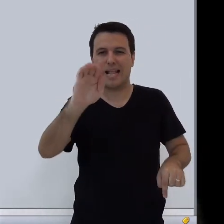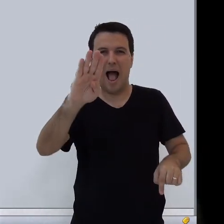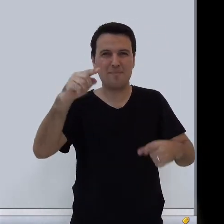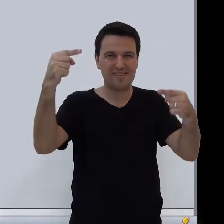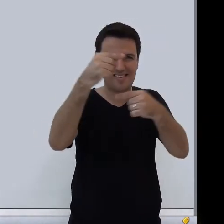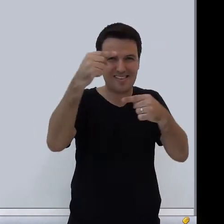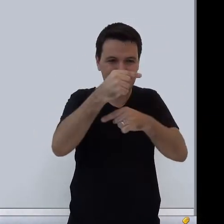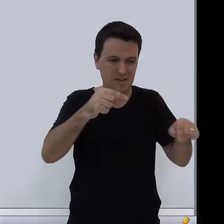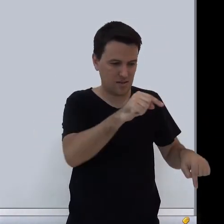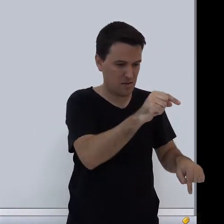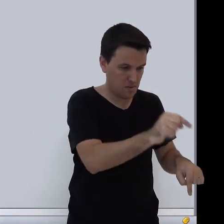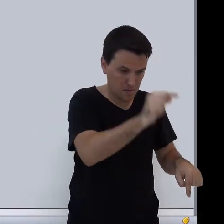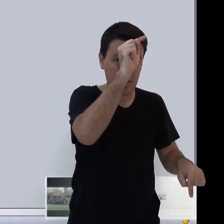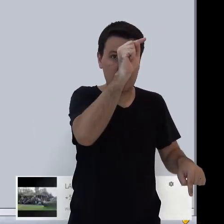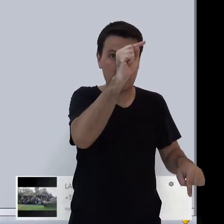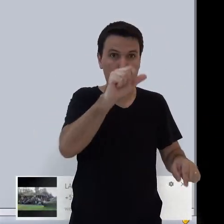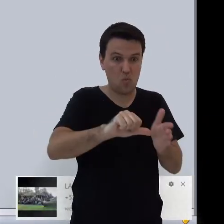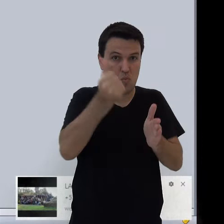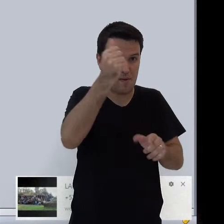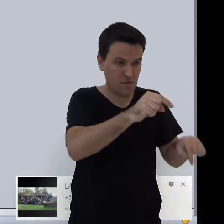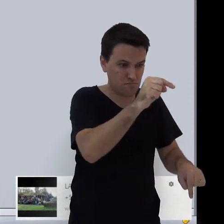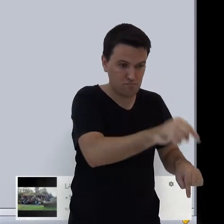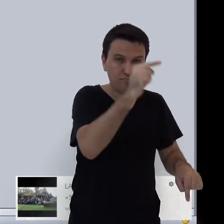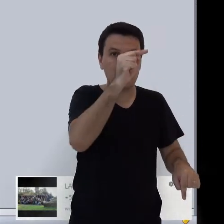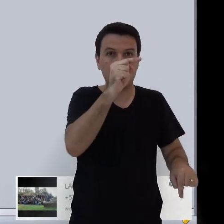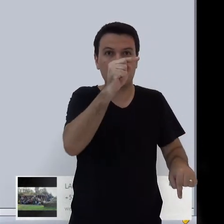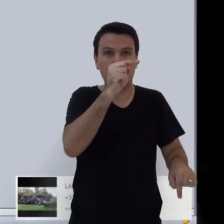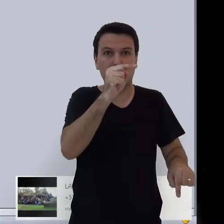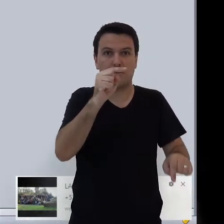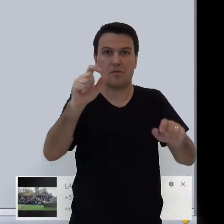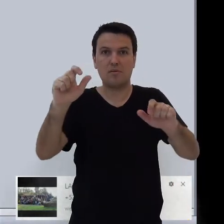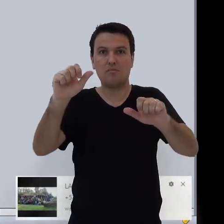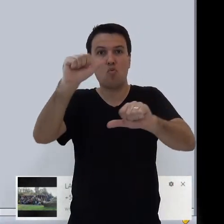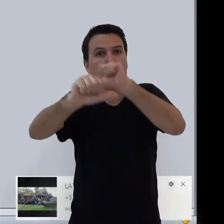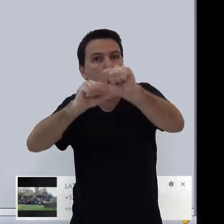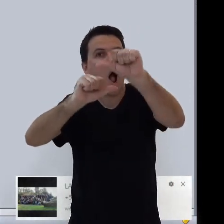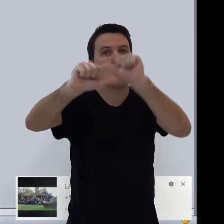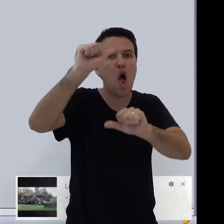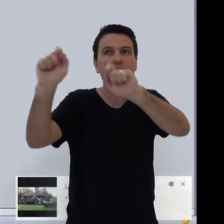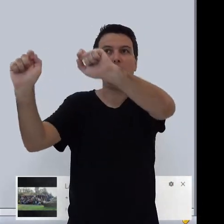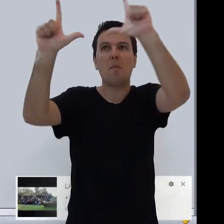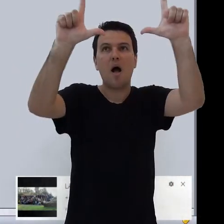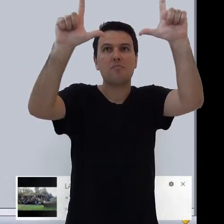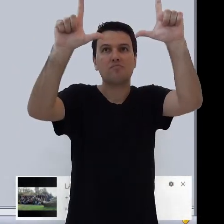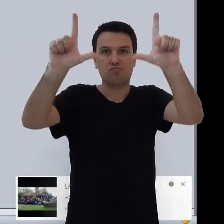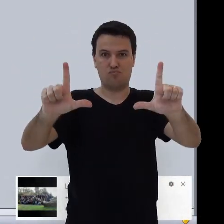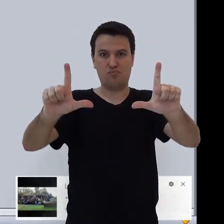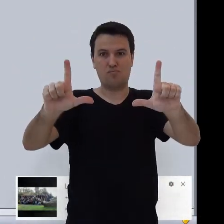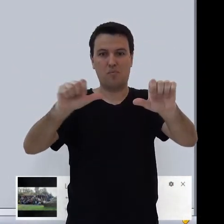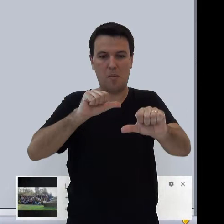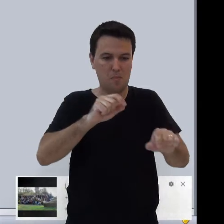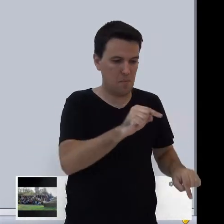pressionar uma vez Tab, vou soltar tanto o Tab quanto o Ctrl. Então eu fico alternando entre